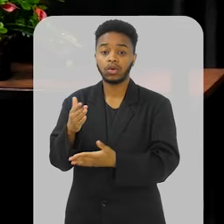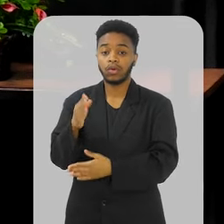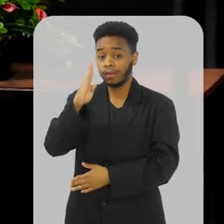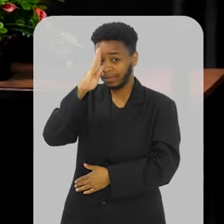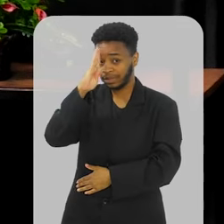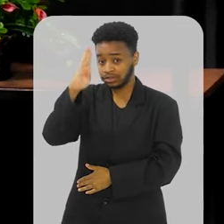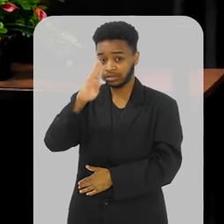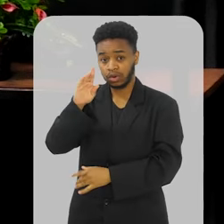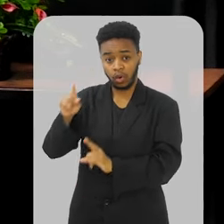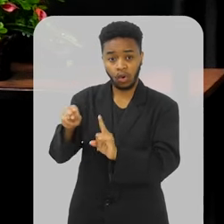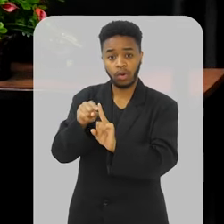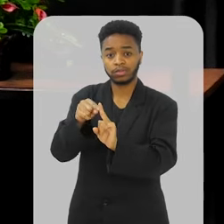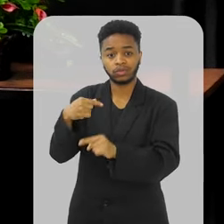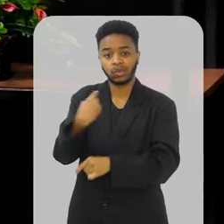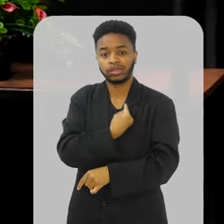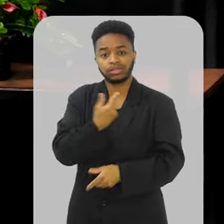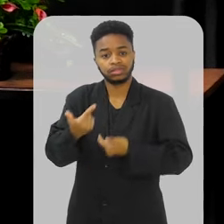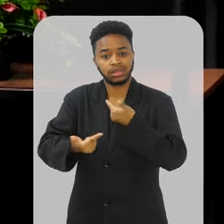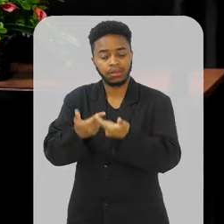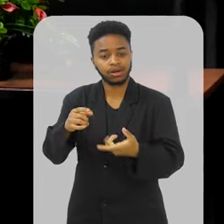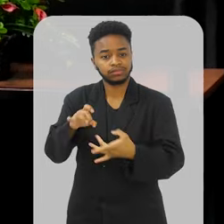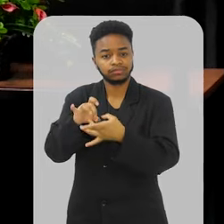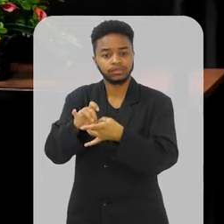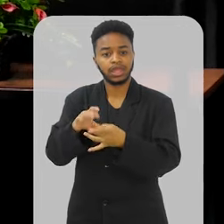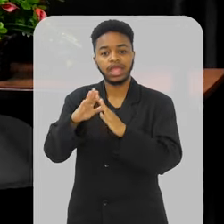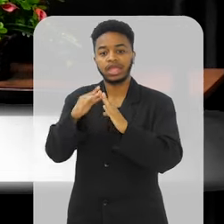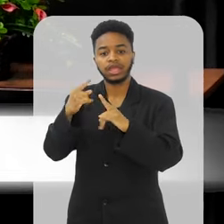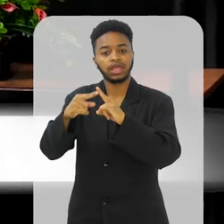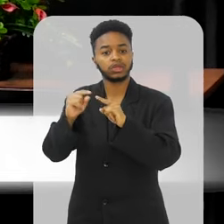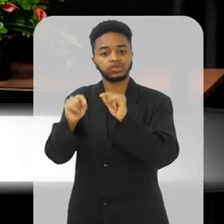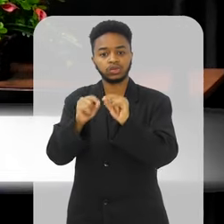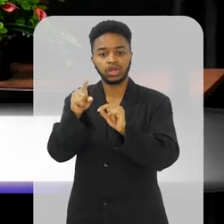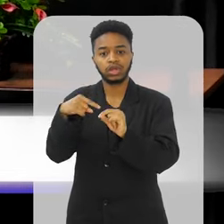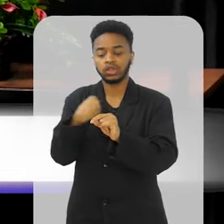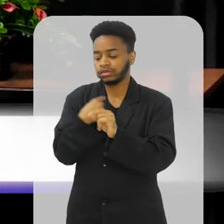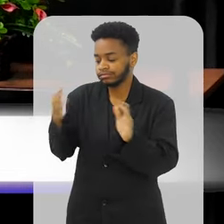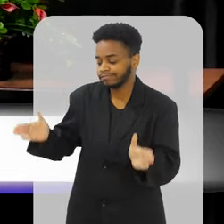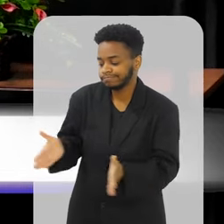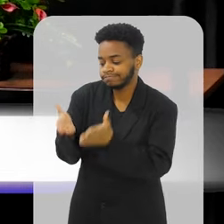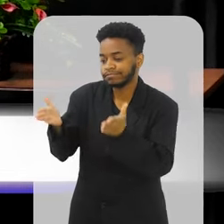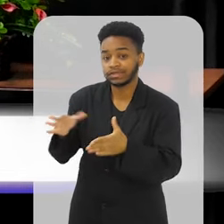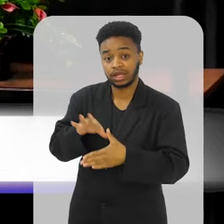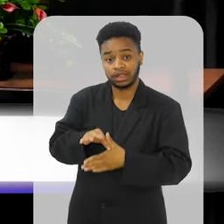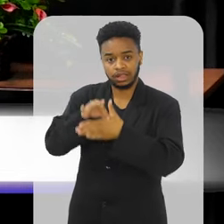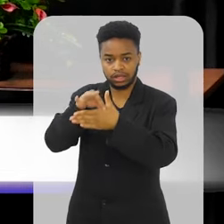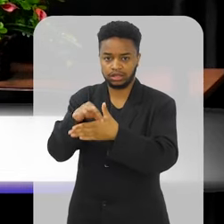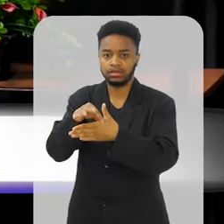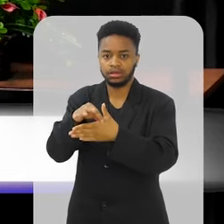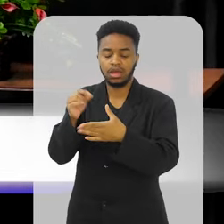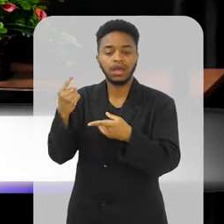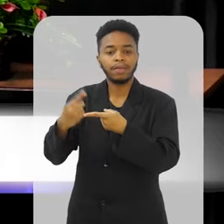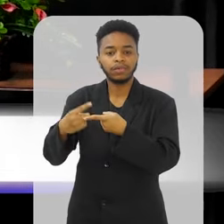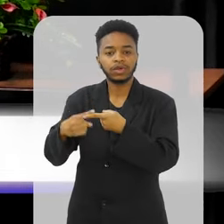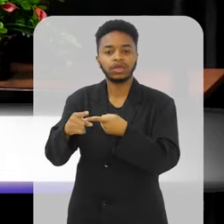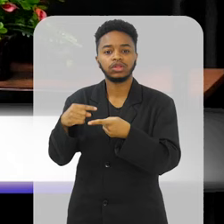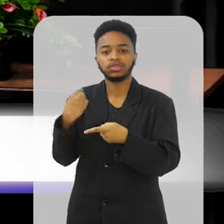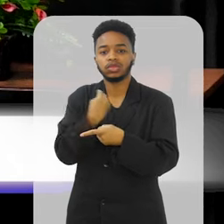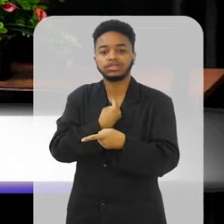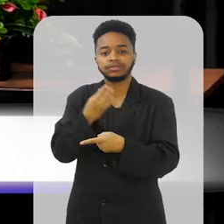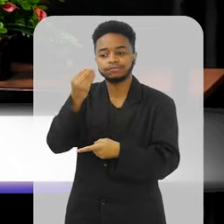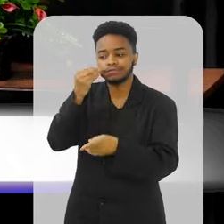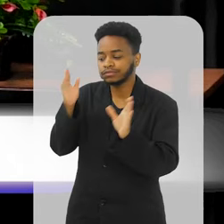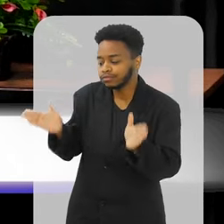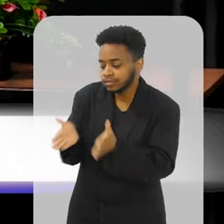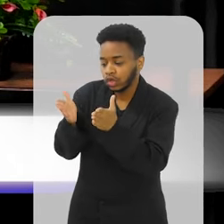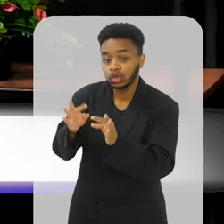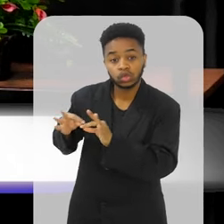sobretudo sacerdotal Ele é aquele que fomenta as lideranças ele coloca toda a engrenagem para